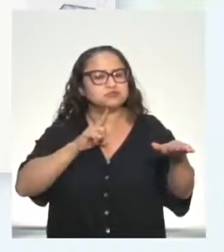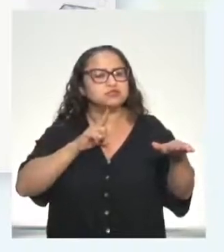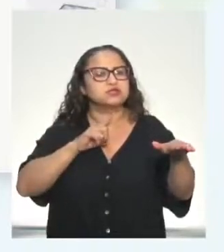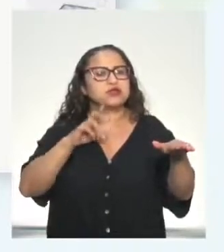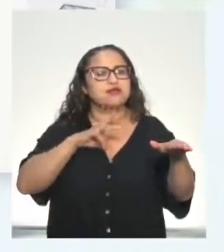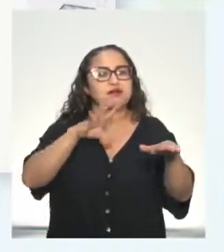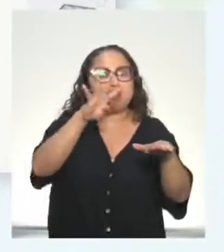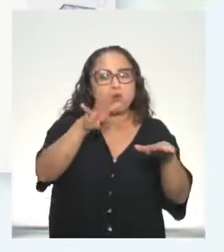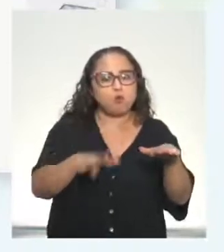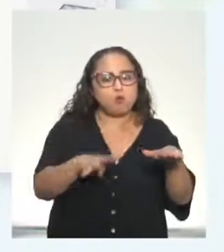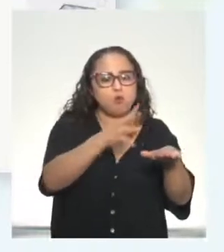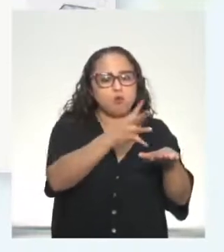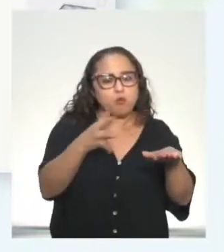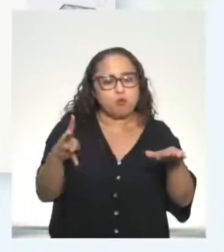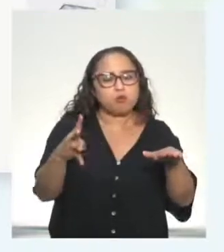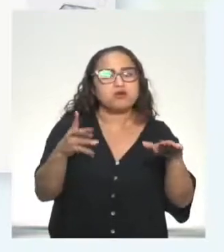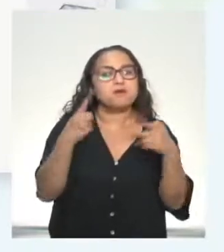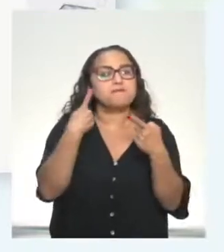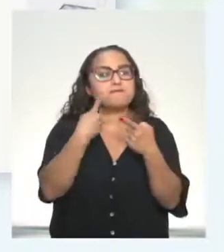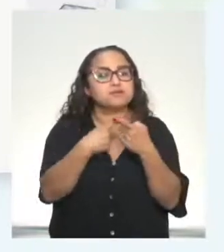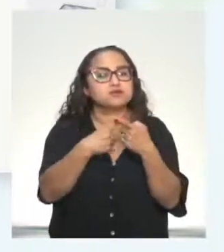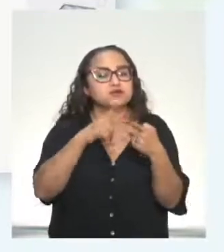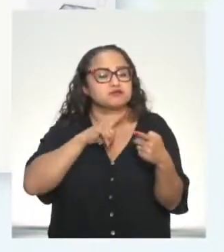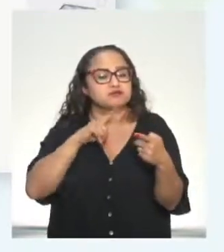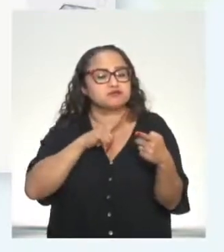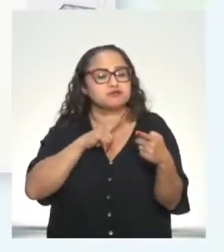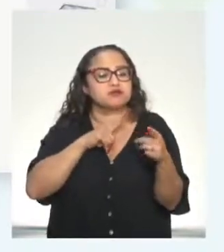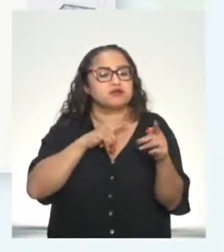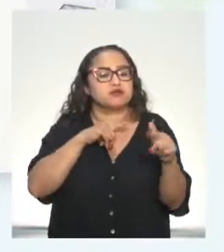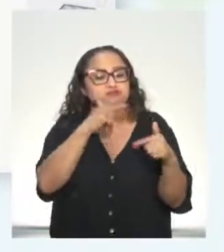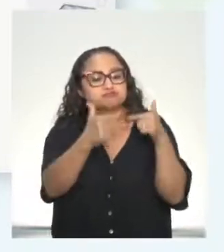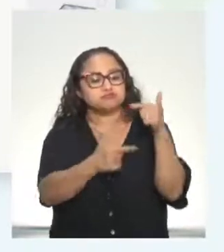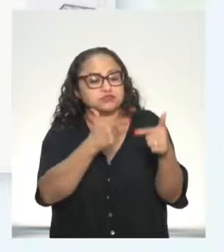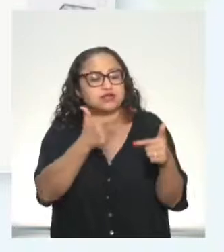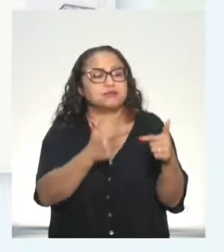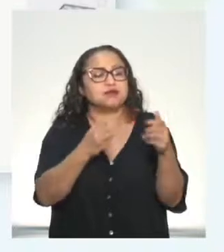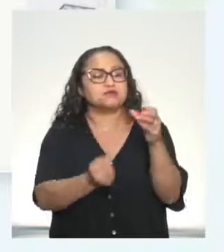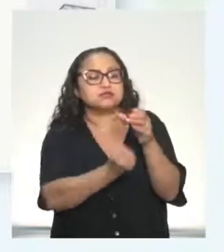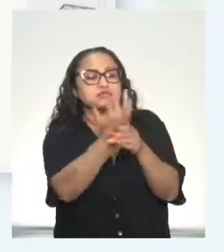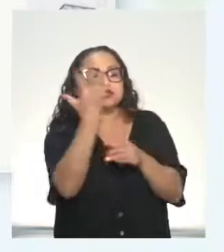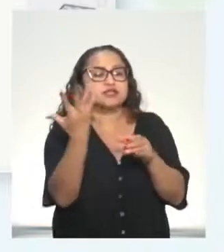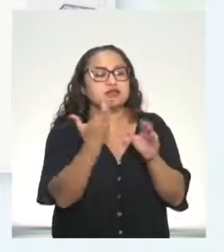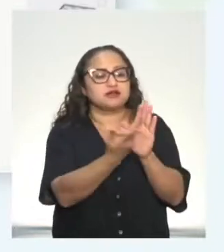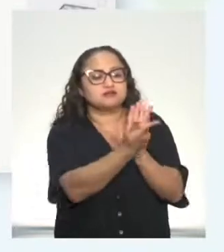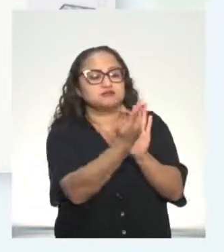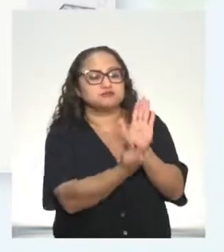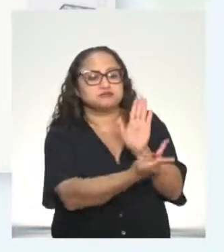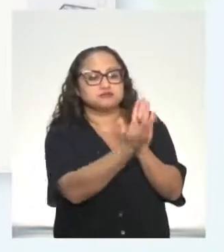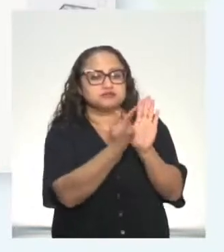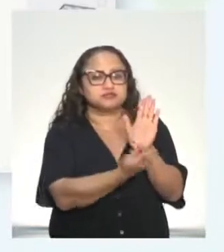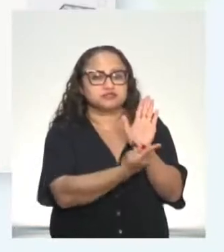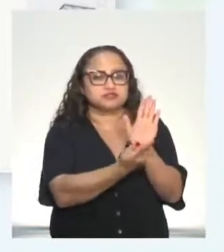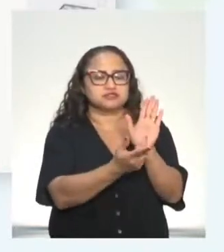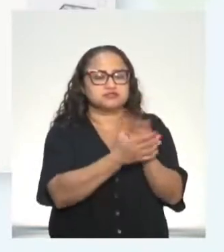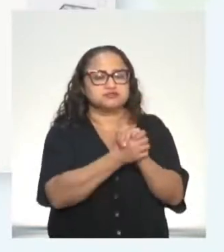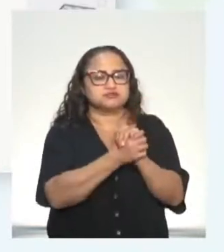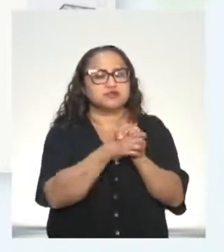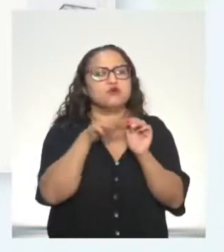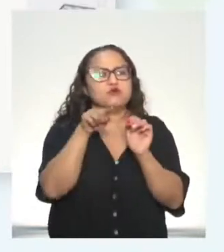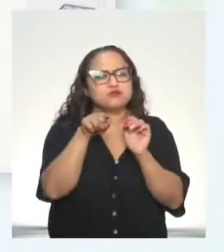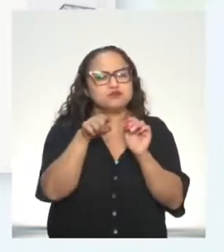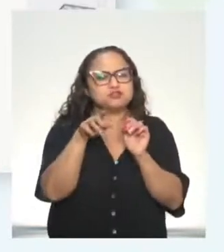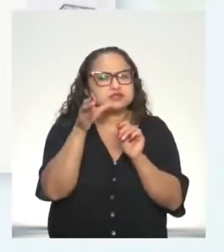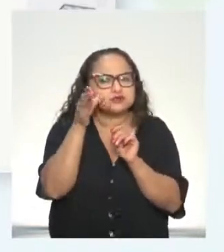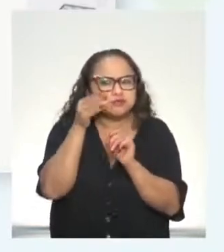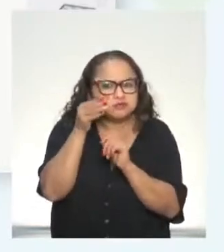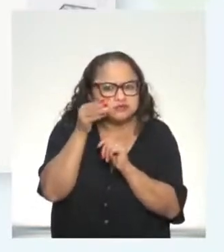tracejada, né, quadriculada. Esse é o plano de trabalho, onde você vai criar os seus desenhos. Ok? Você está